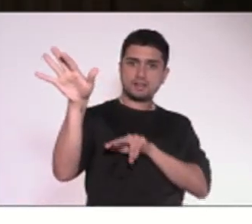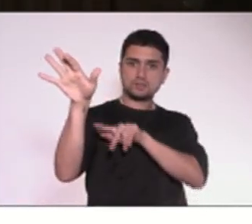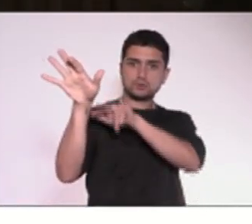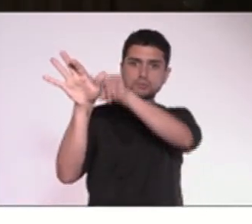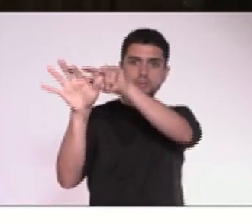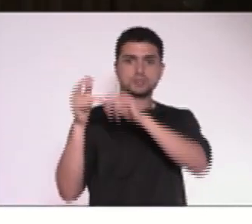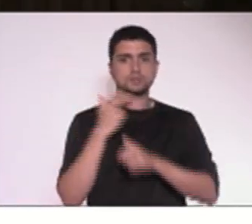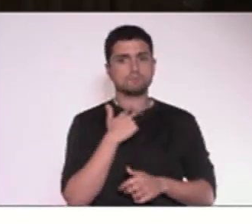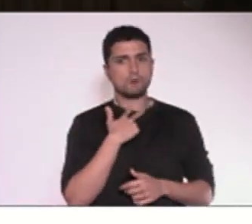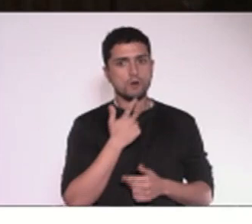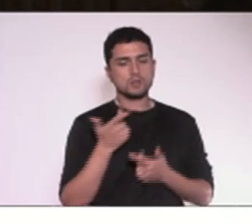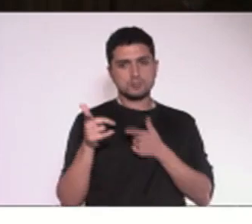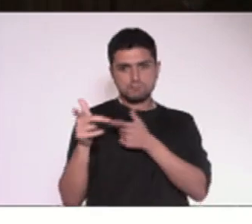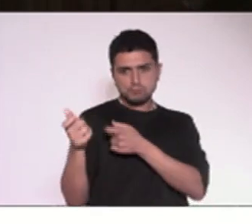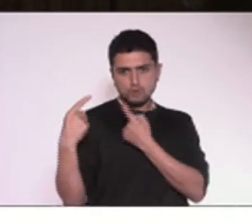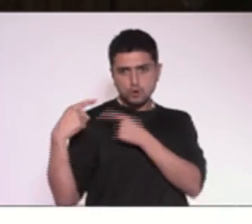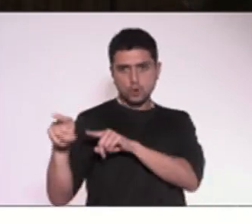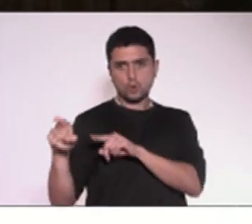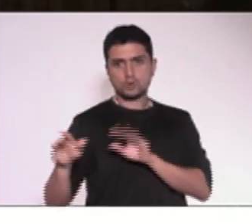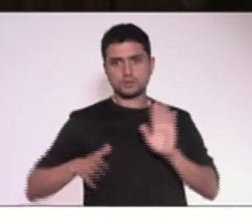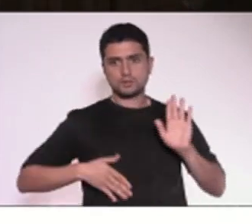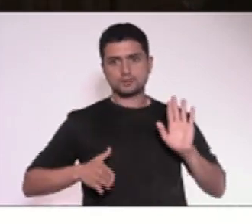E quais são as consequências disso?